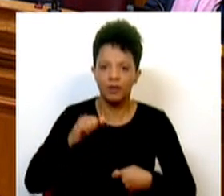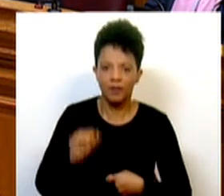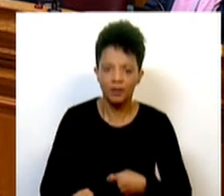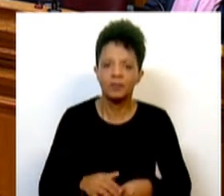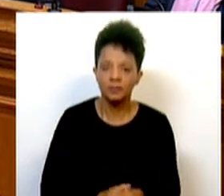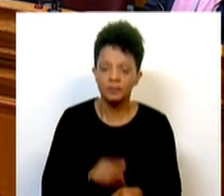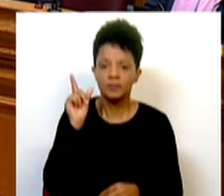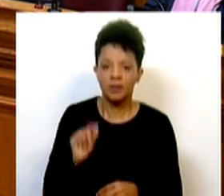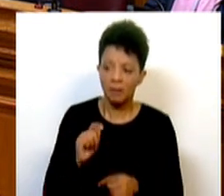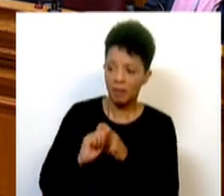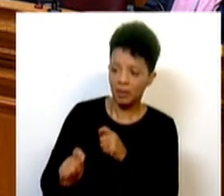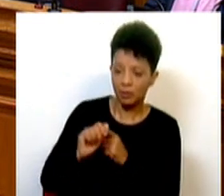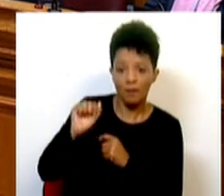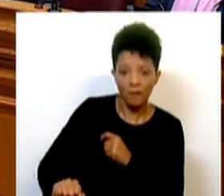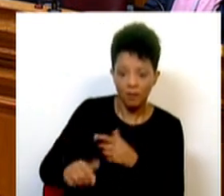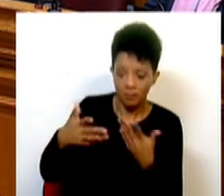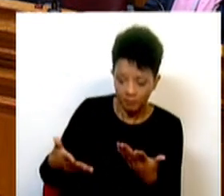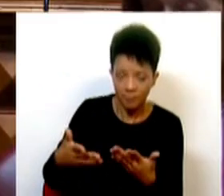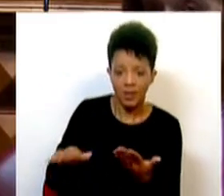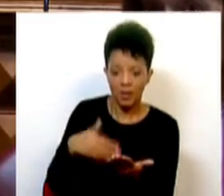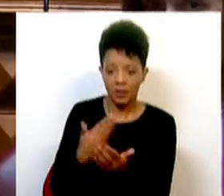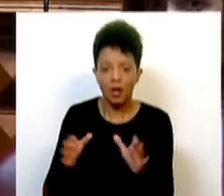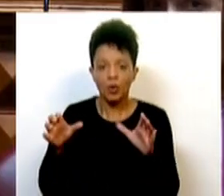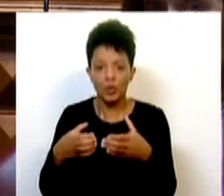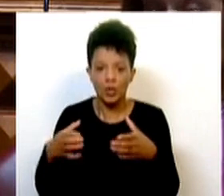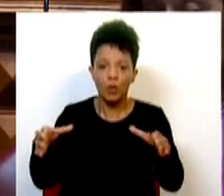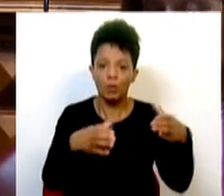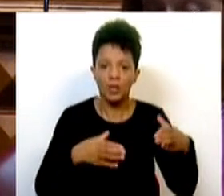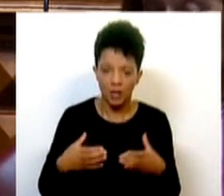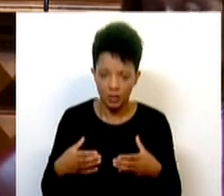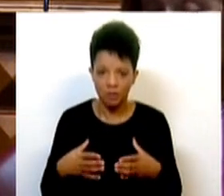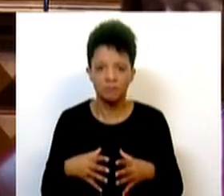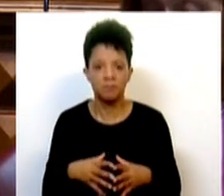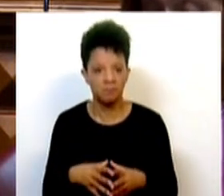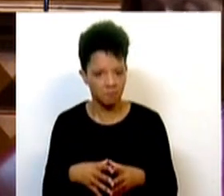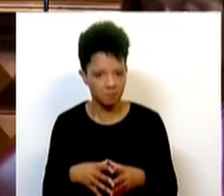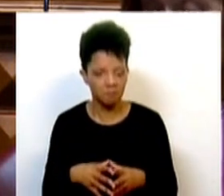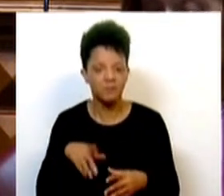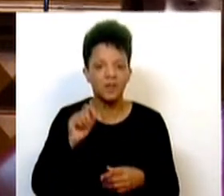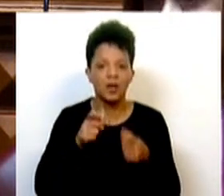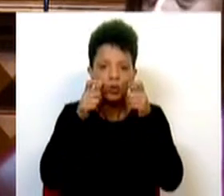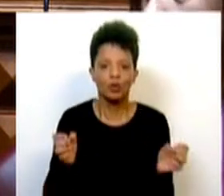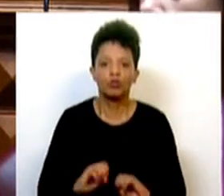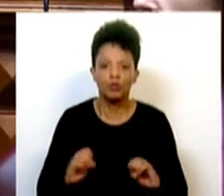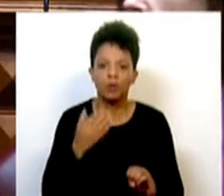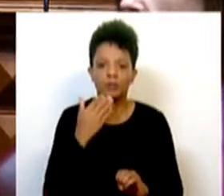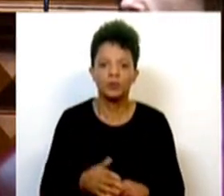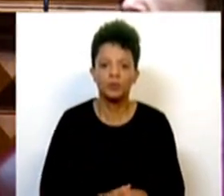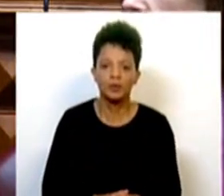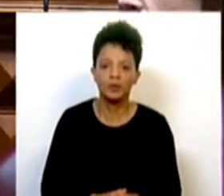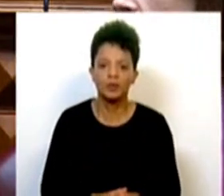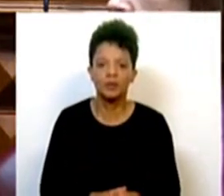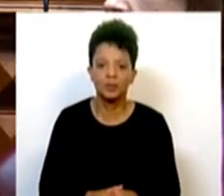e também para fazer o seu pagamento, o que poria o Conselho das Comunidades com gastos completamente fora do controle. Muito obrigado.